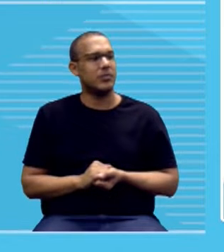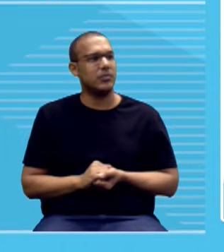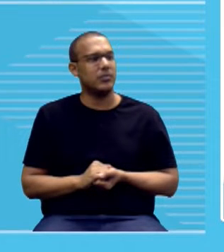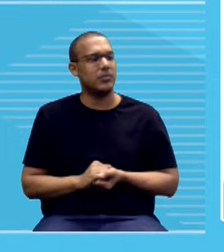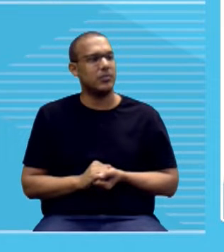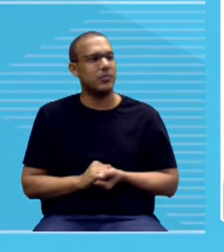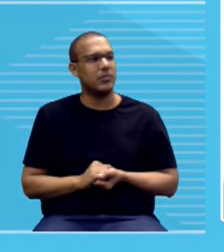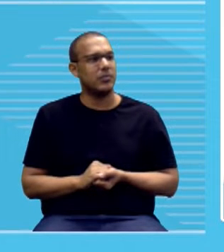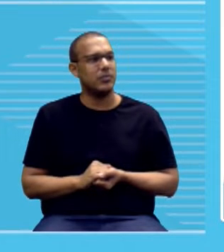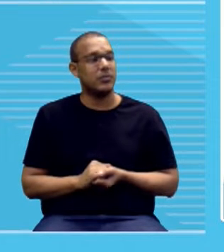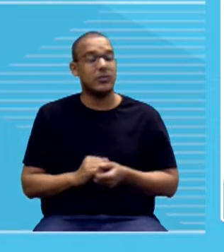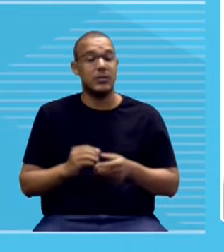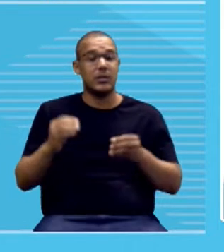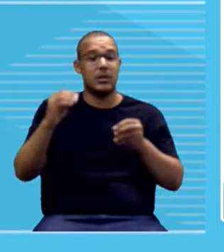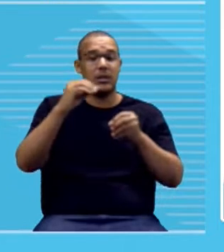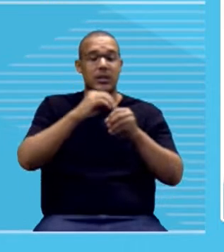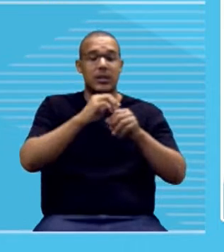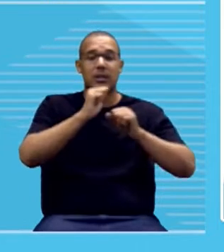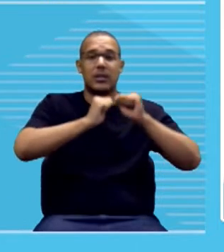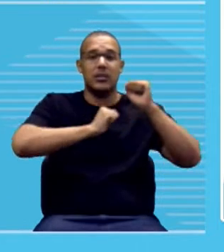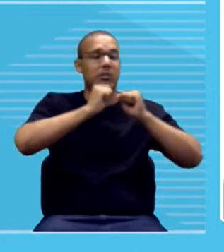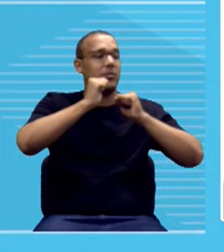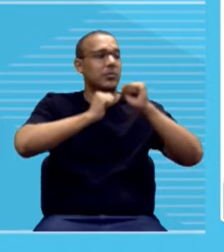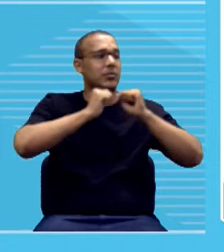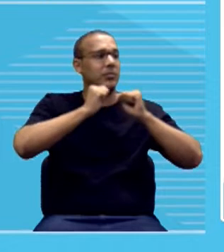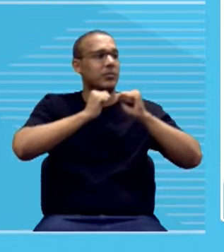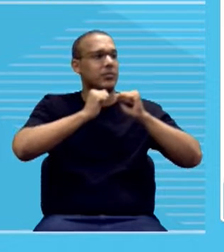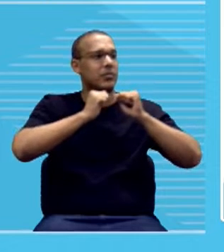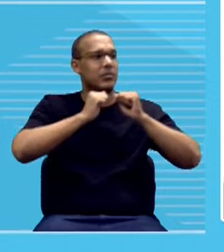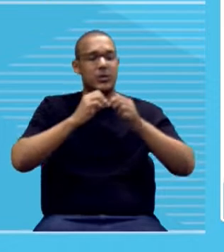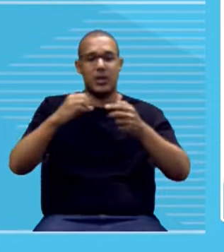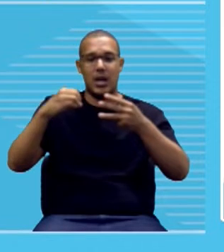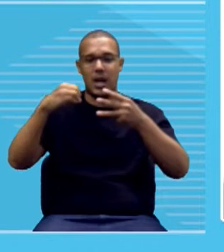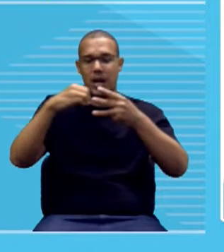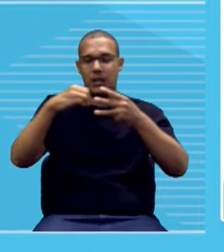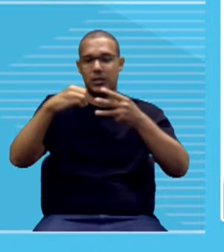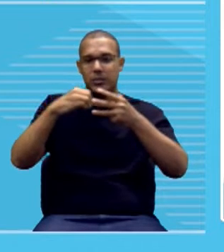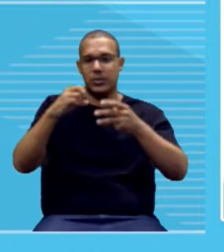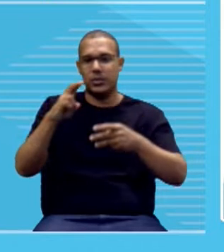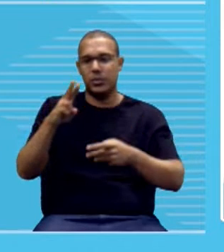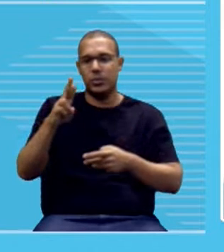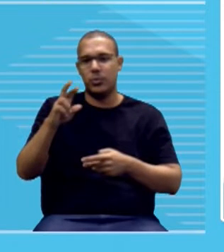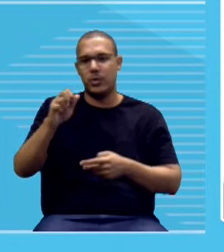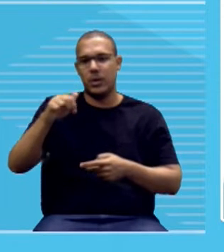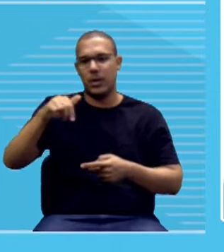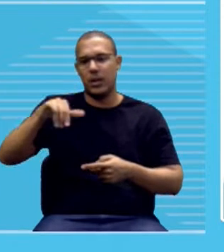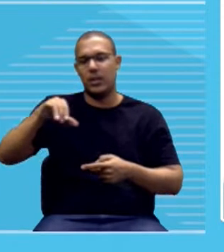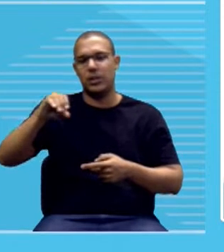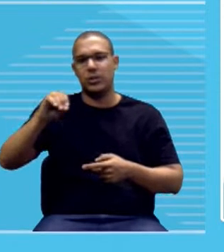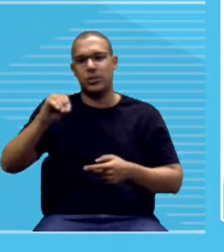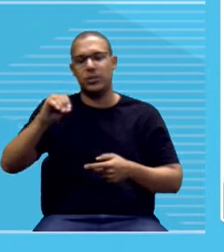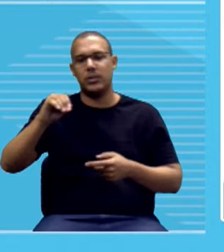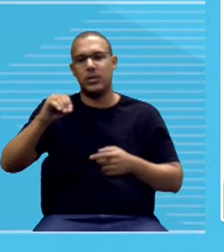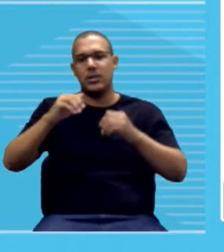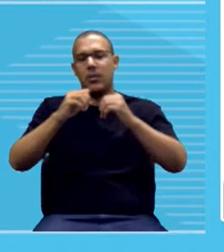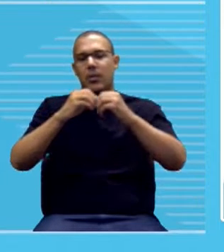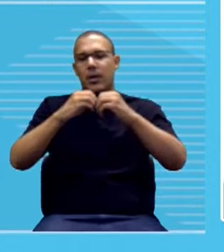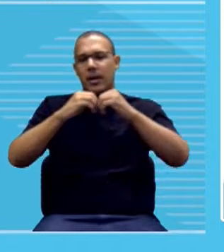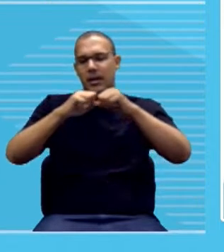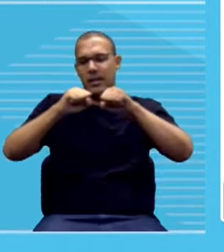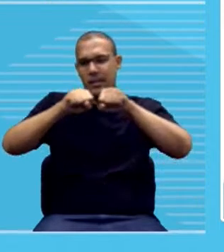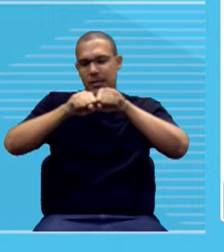isso funciona dentro de uma usina nuclear através de átomos de urânio. Aqueles átomos de urânio são rompidos,